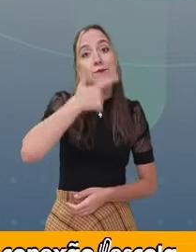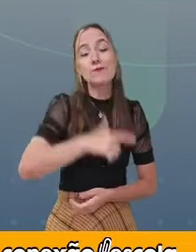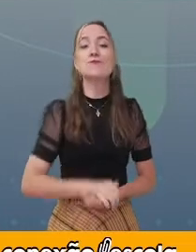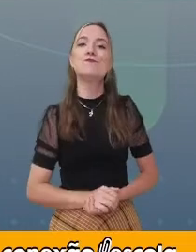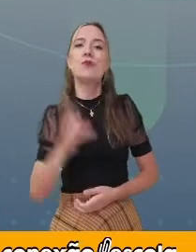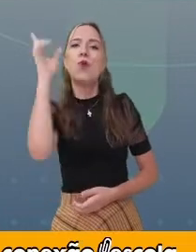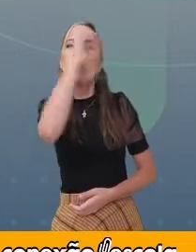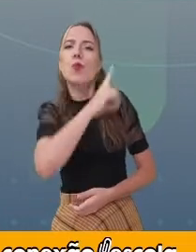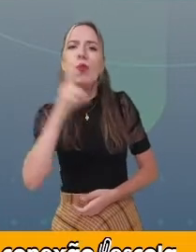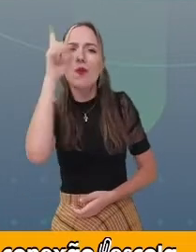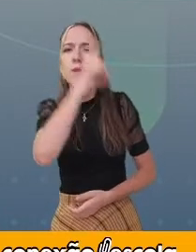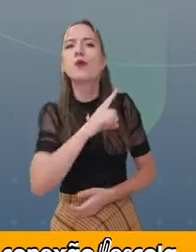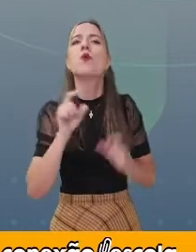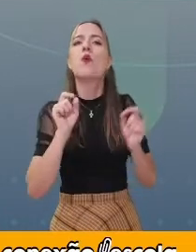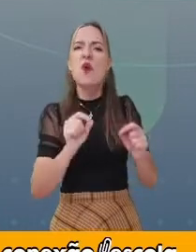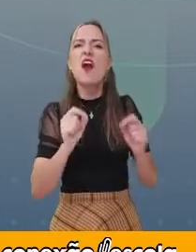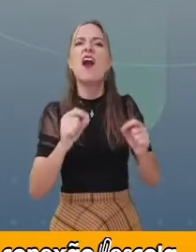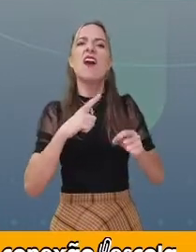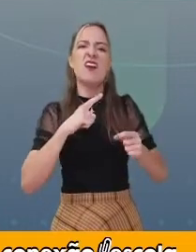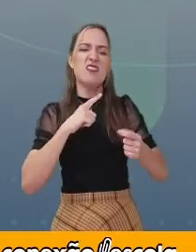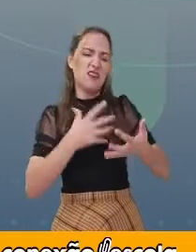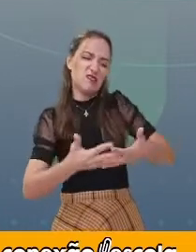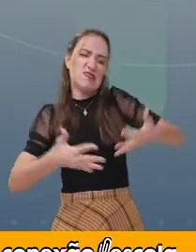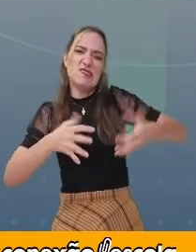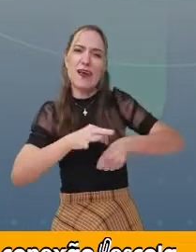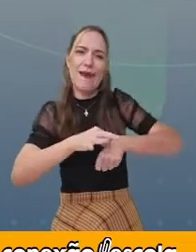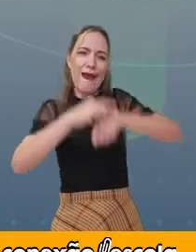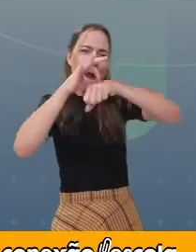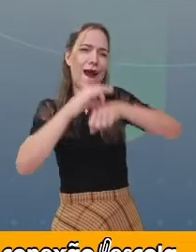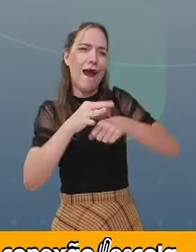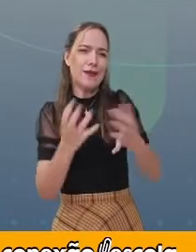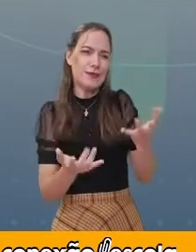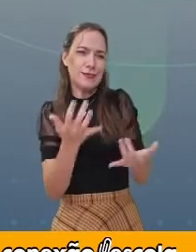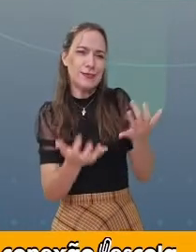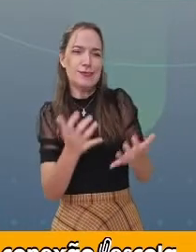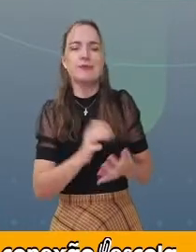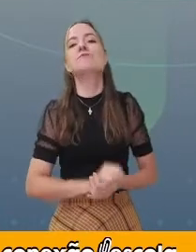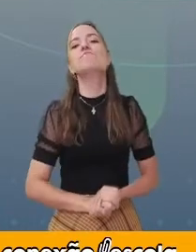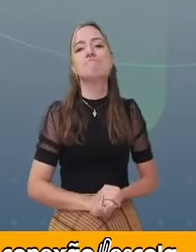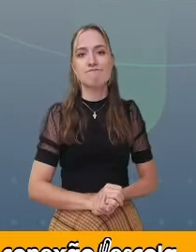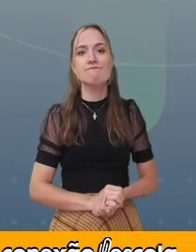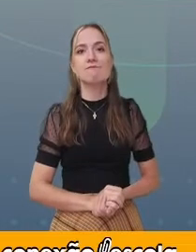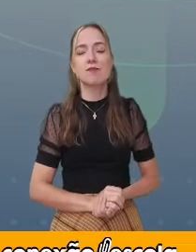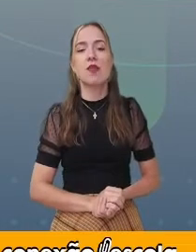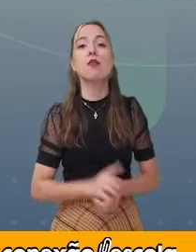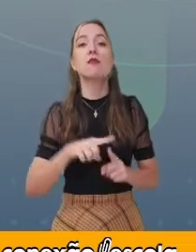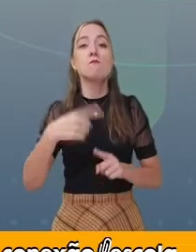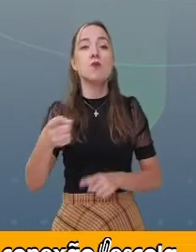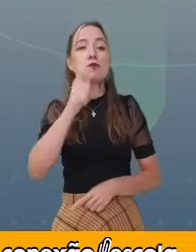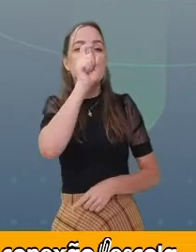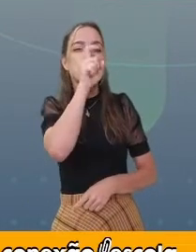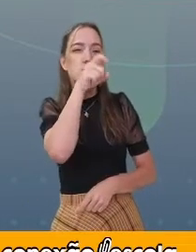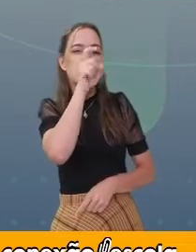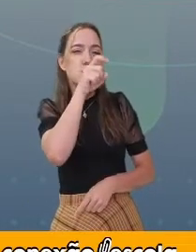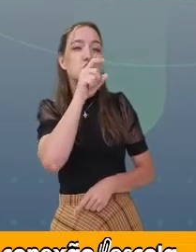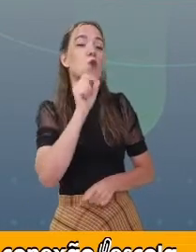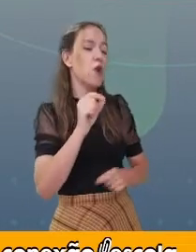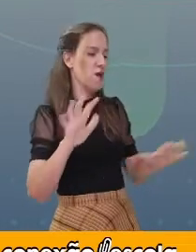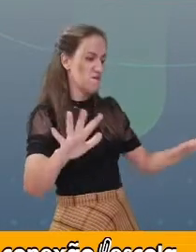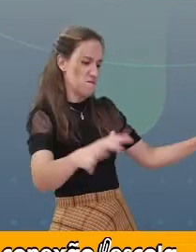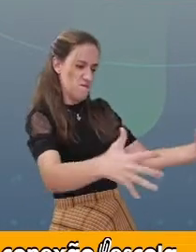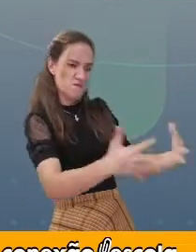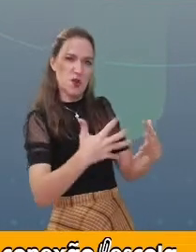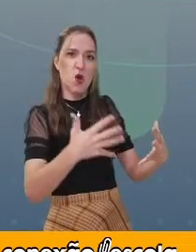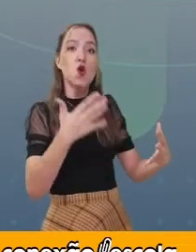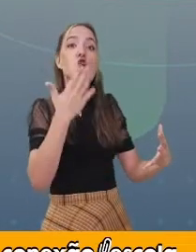E domingo, uma costela assada. Em seguida, Salomé reuniu toda aquela